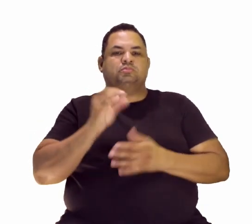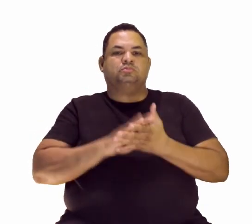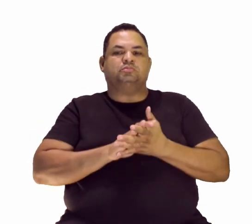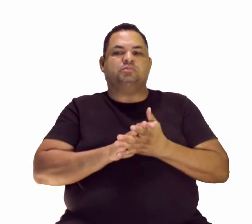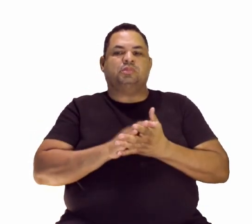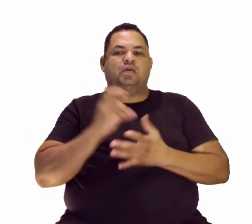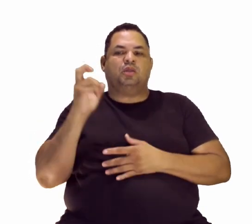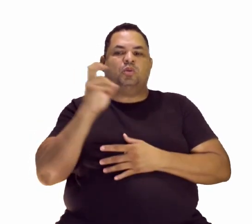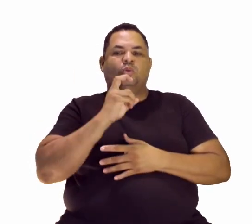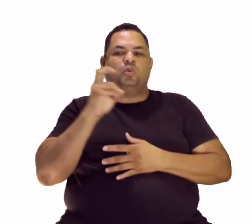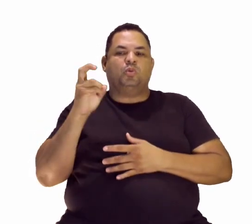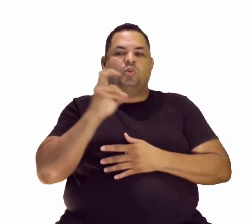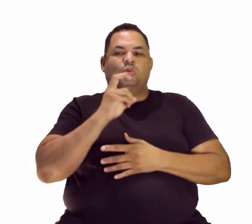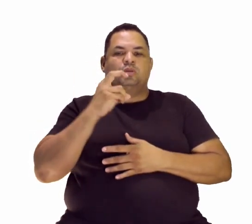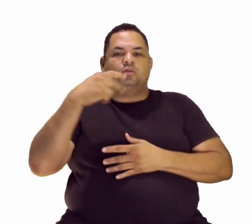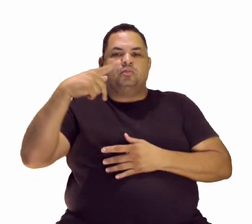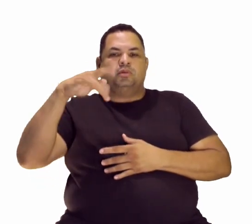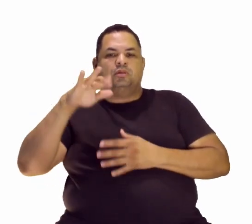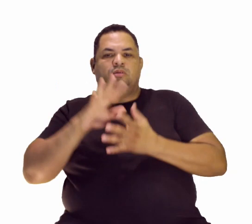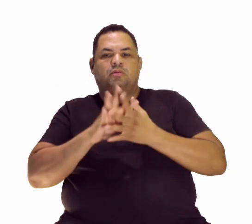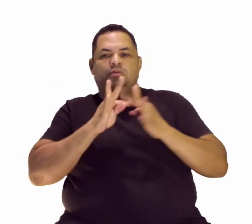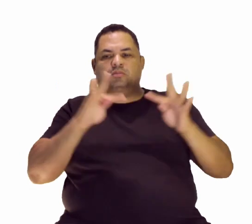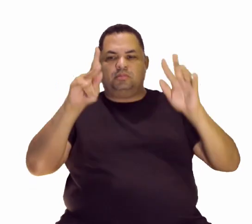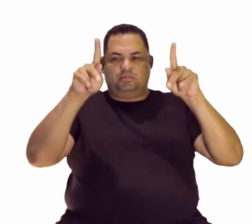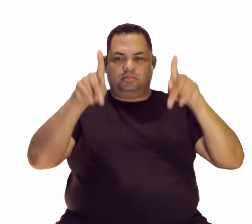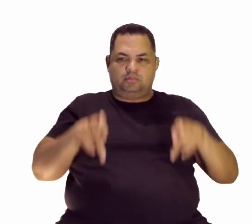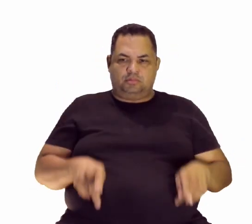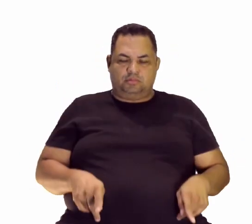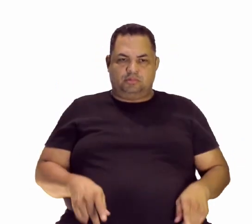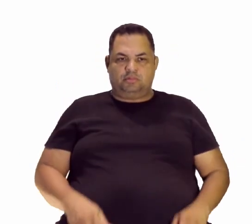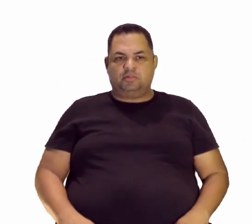período da tabela periódica.